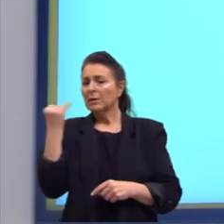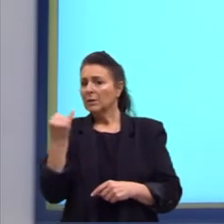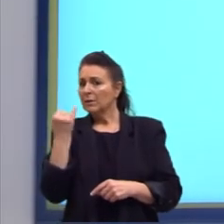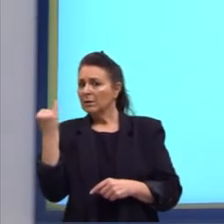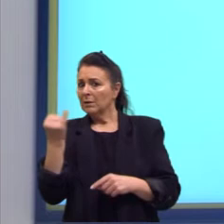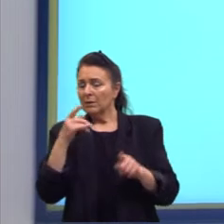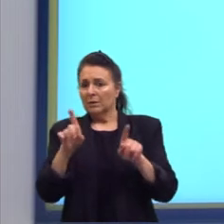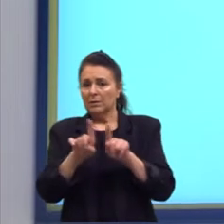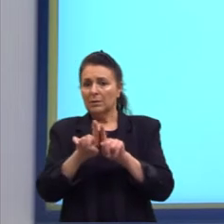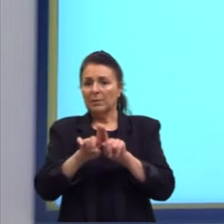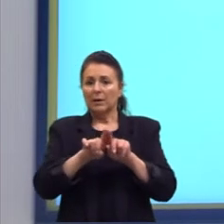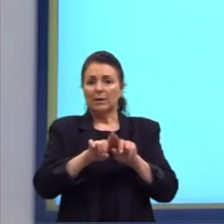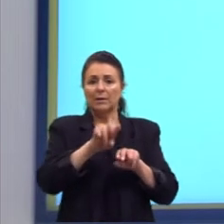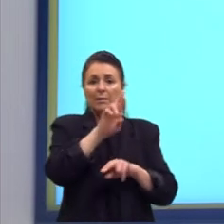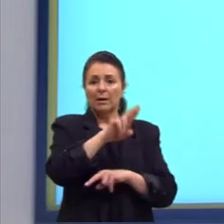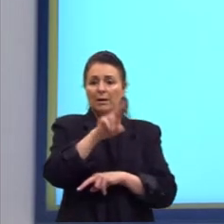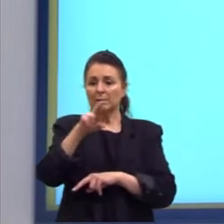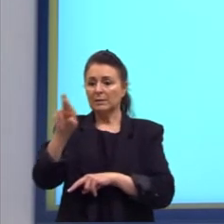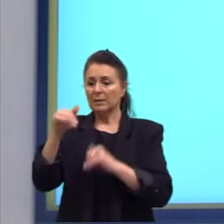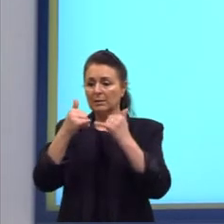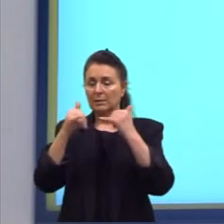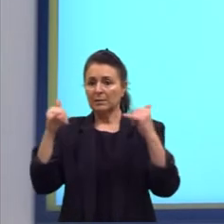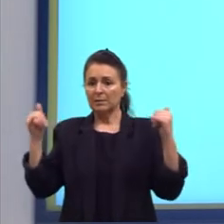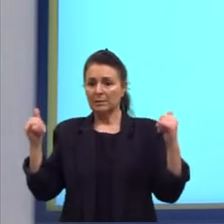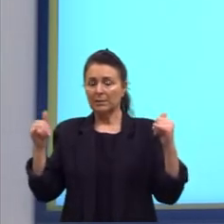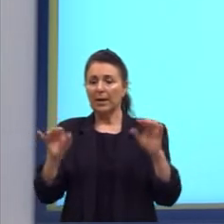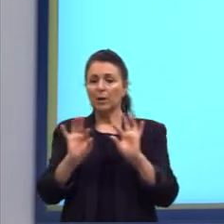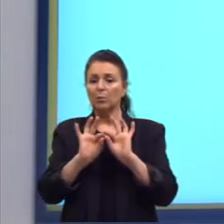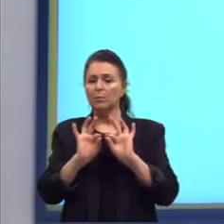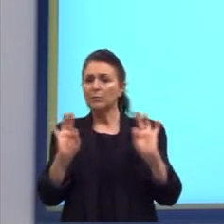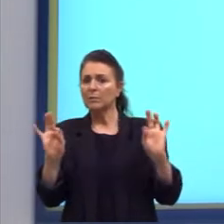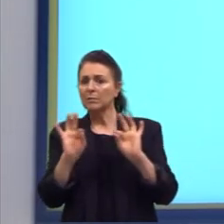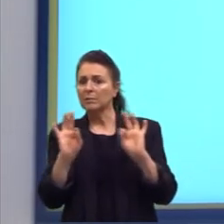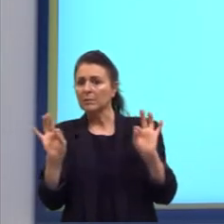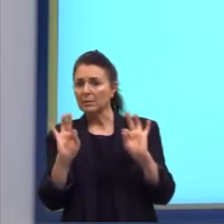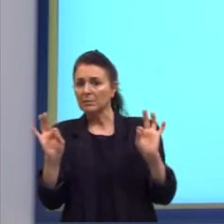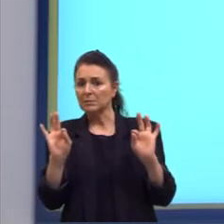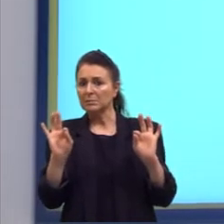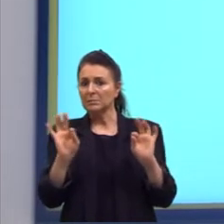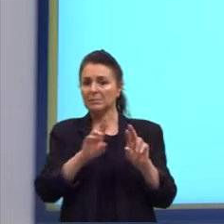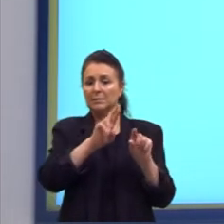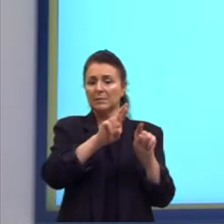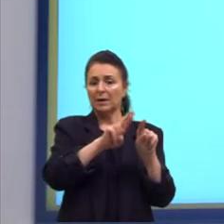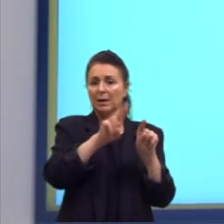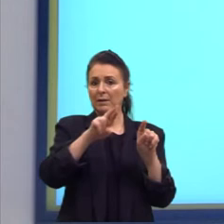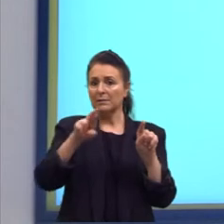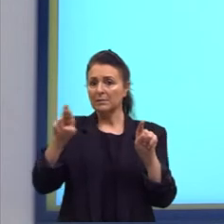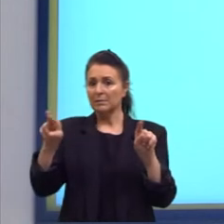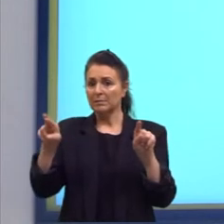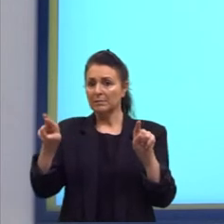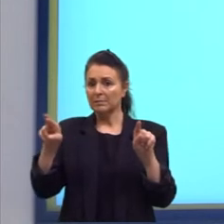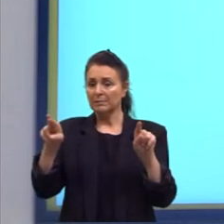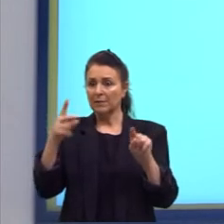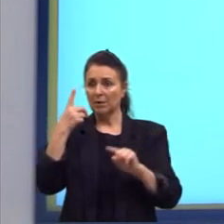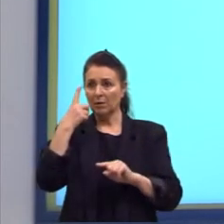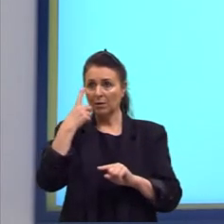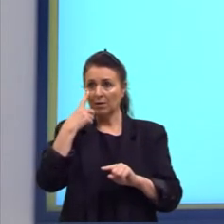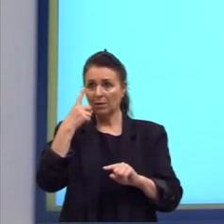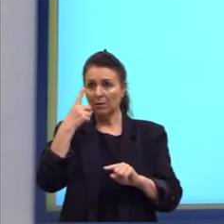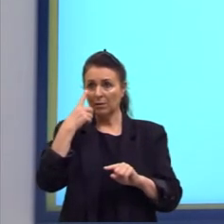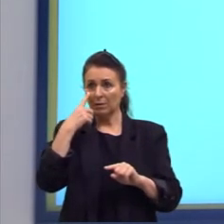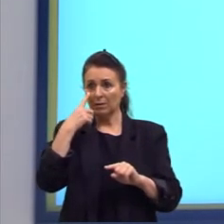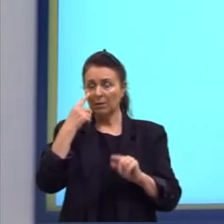importante sobre a resistência elétrica né É a nossa a medida da resistência elétrica ó vejam aqui ó